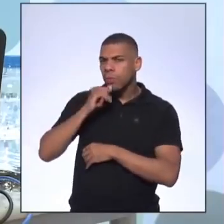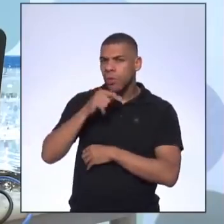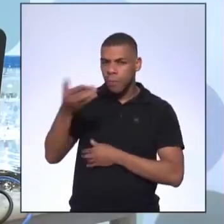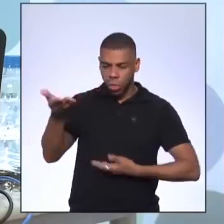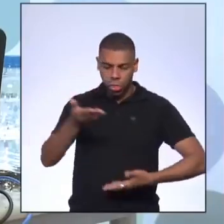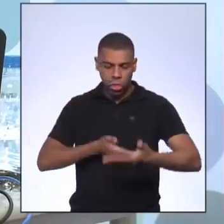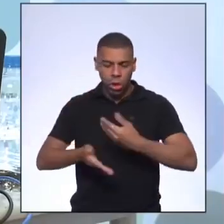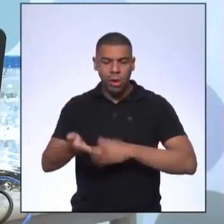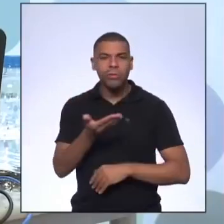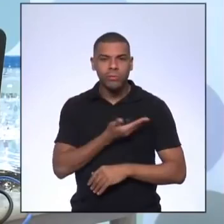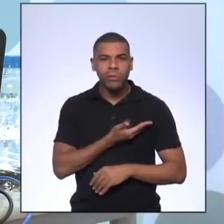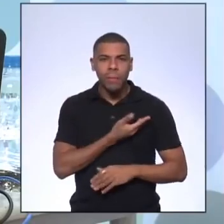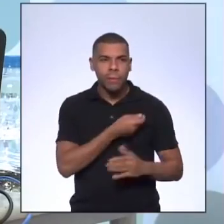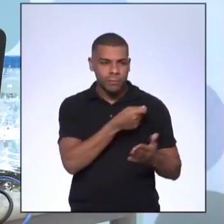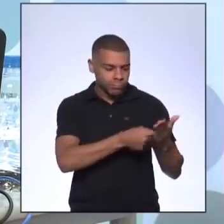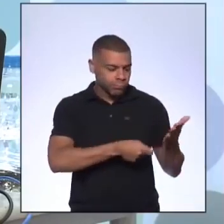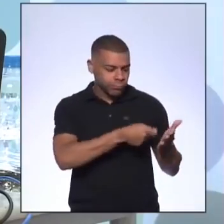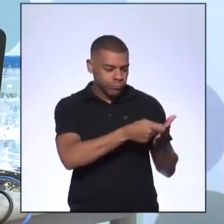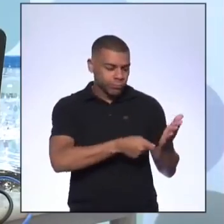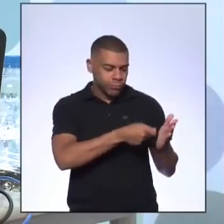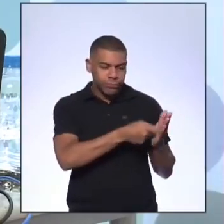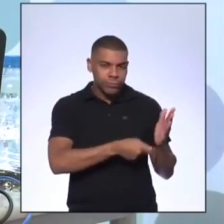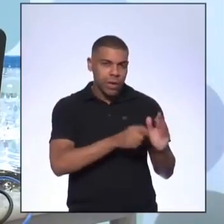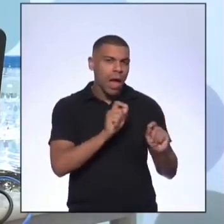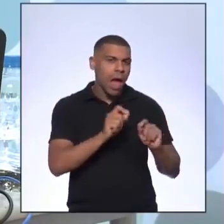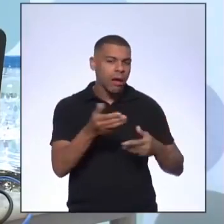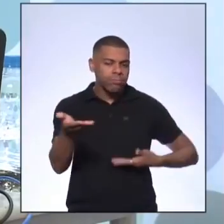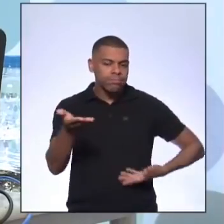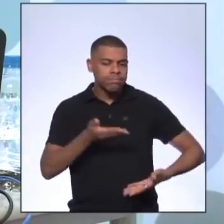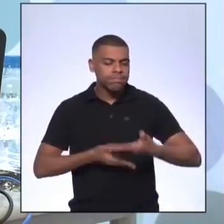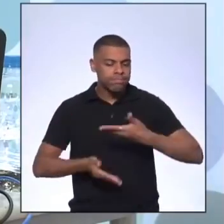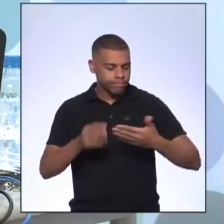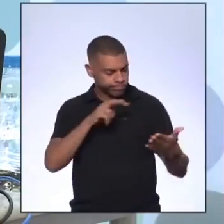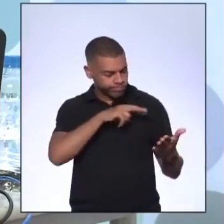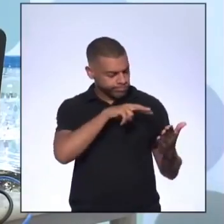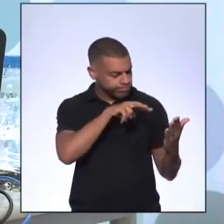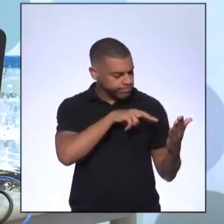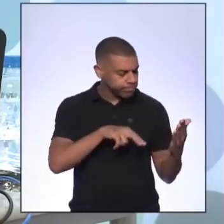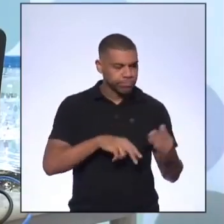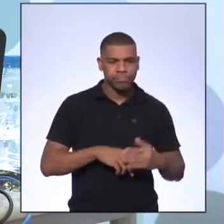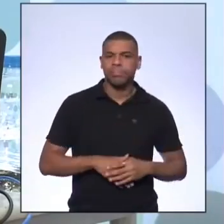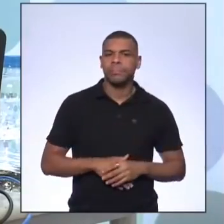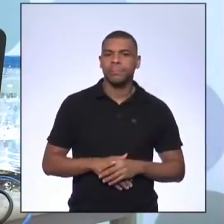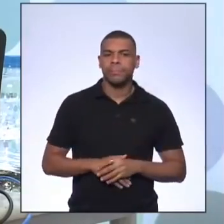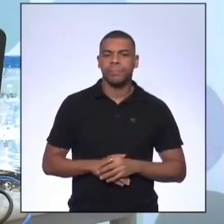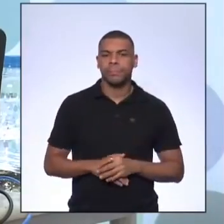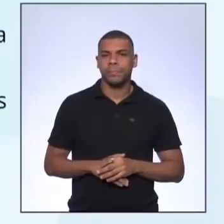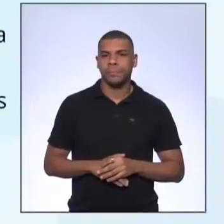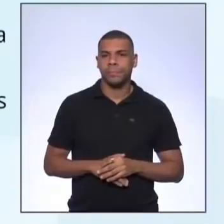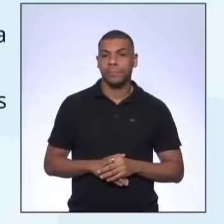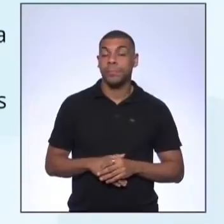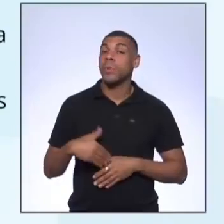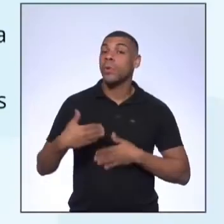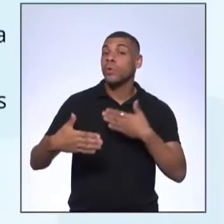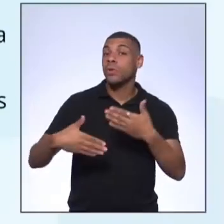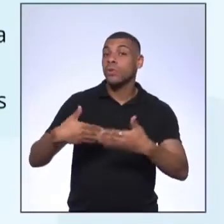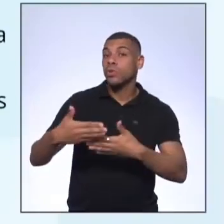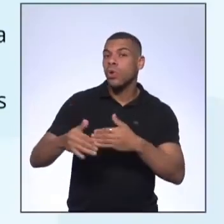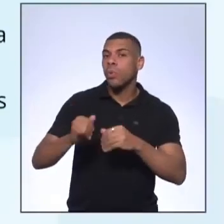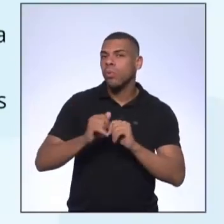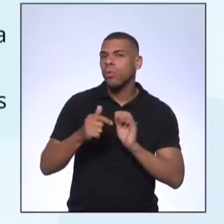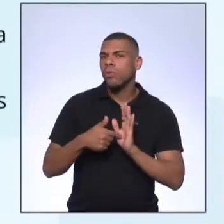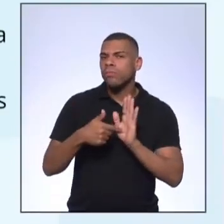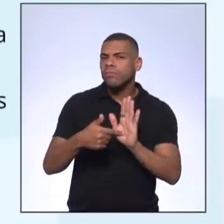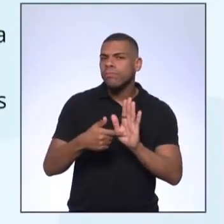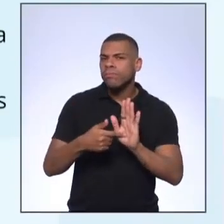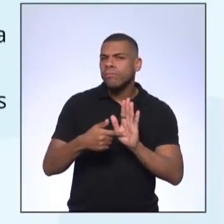desenvolver competências quando você analisar a redação do outro. Pode ter certeza disso. O desenvolvimento. A clareza